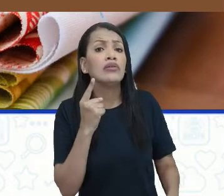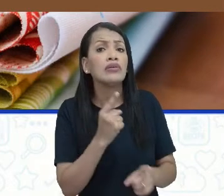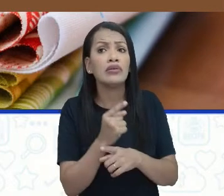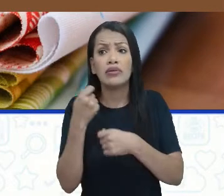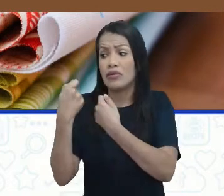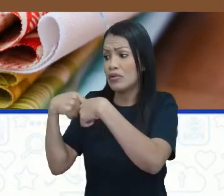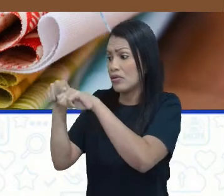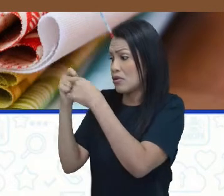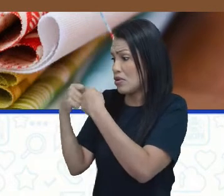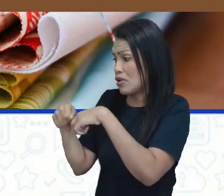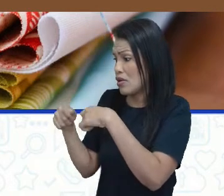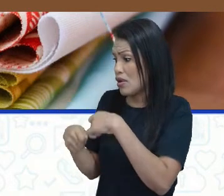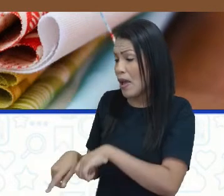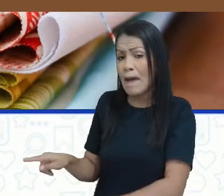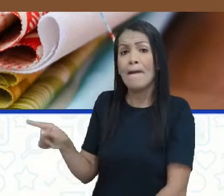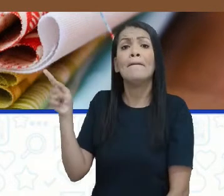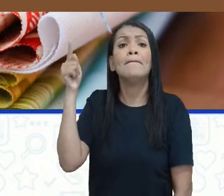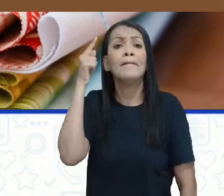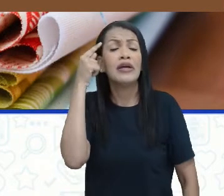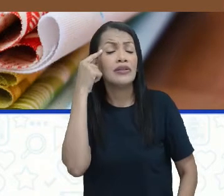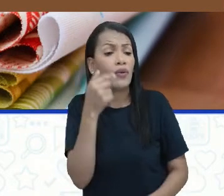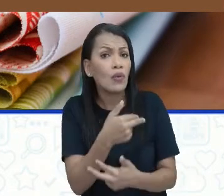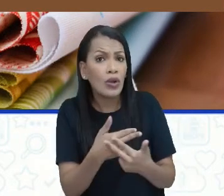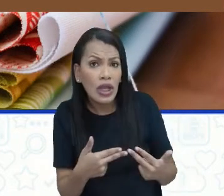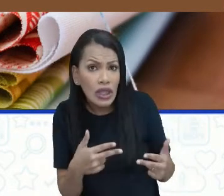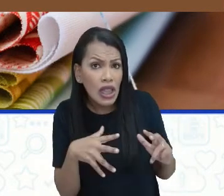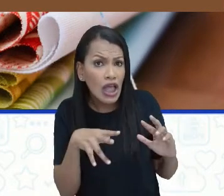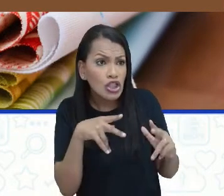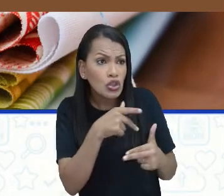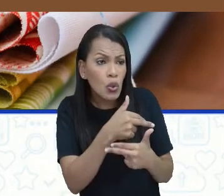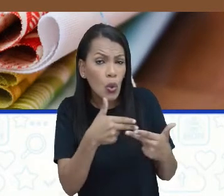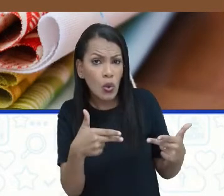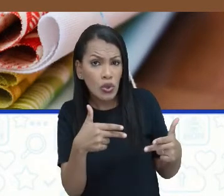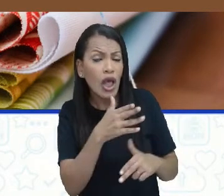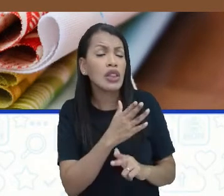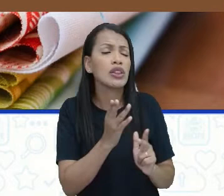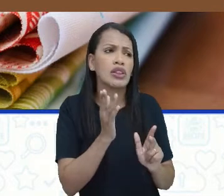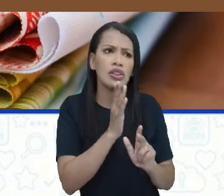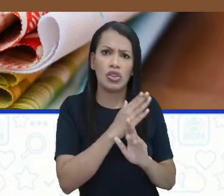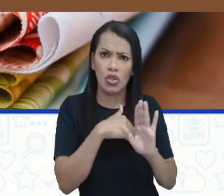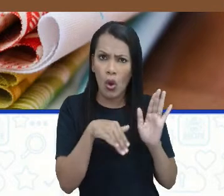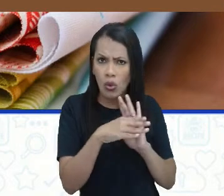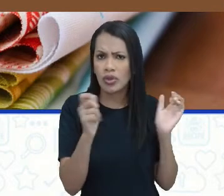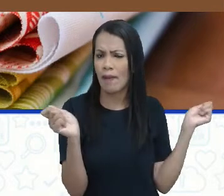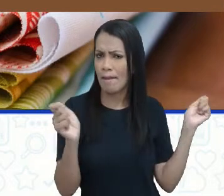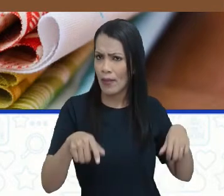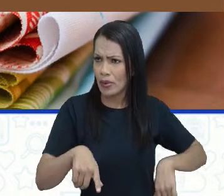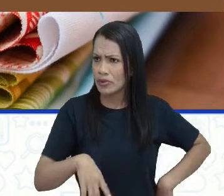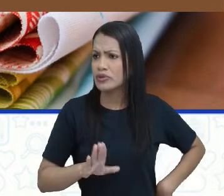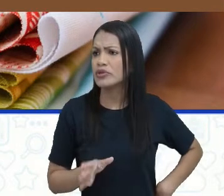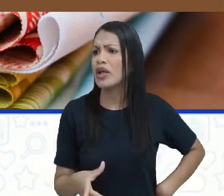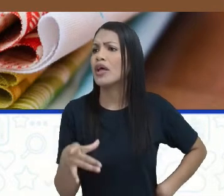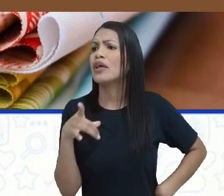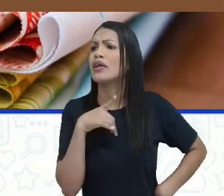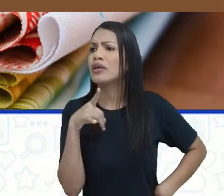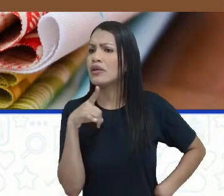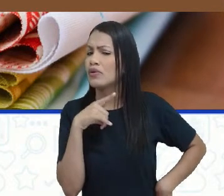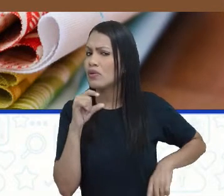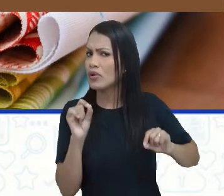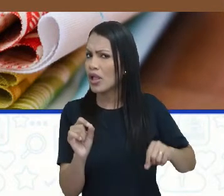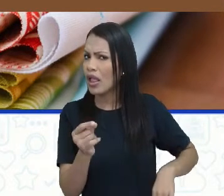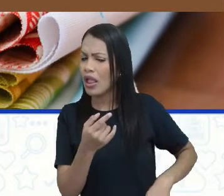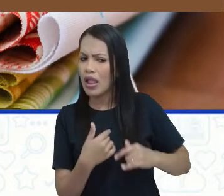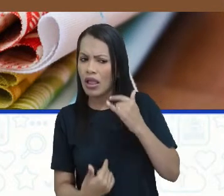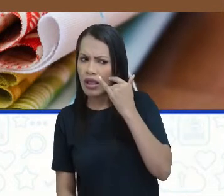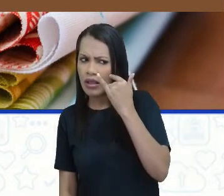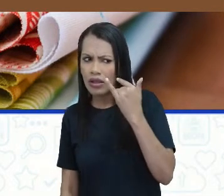nada pensou, a não ser nas coisas todas que ele poderia lhe dar. Então, a gente já tem aqui um vislumbre